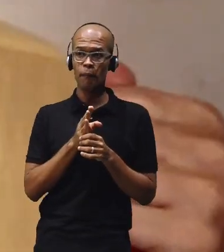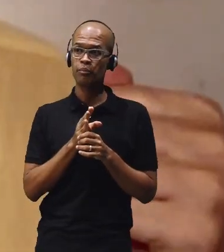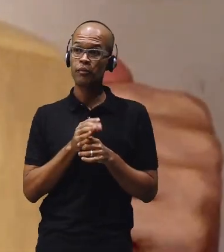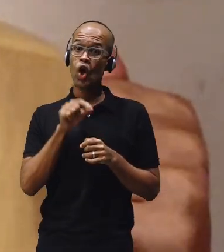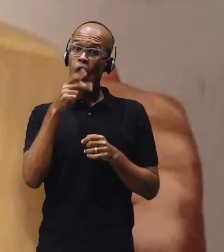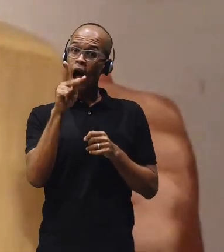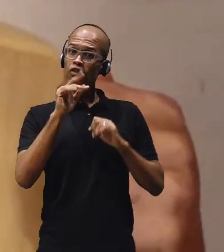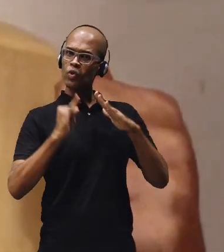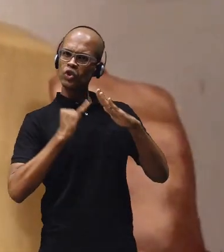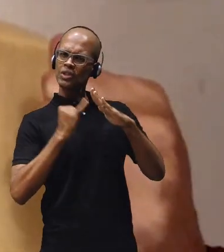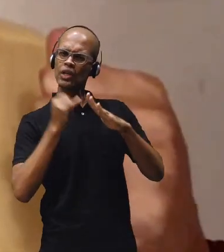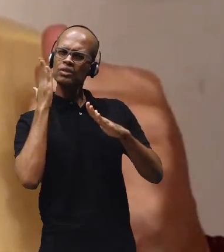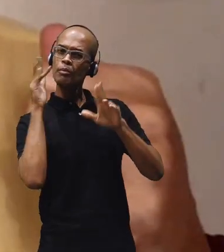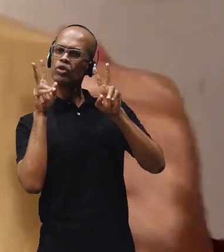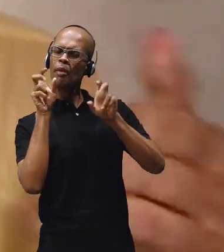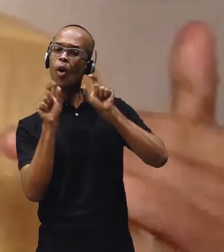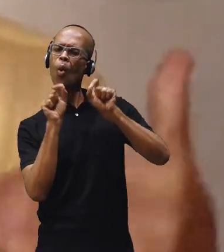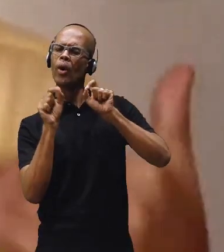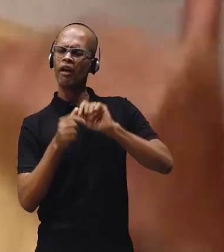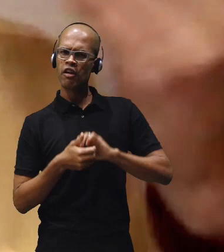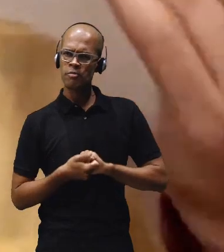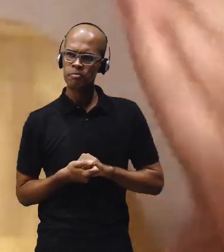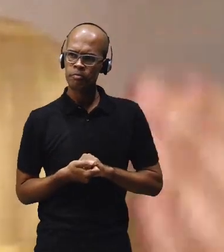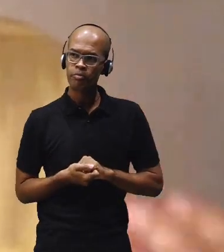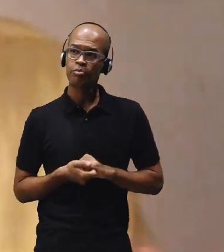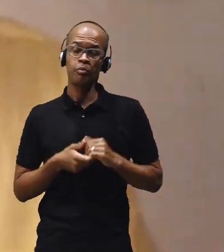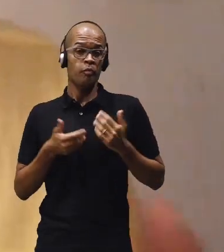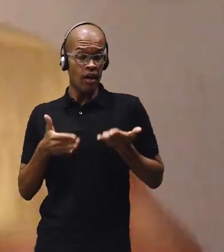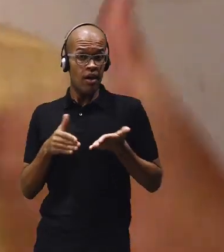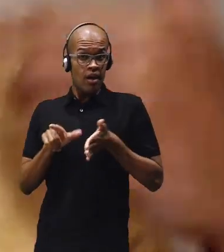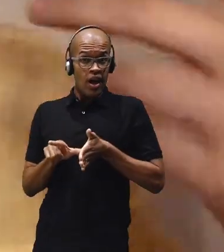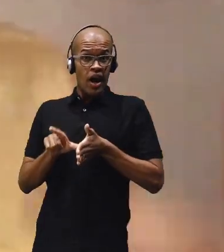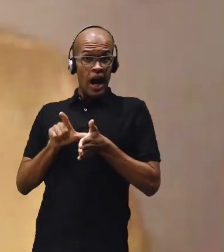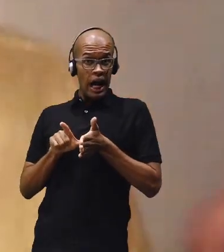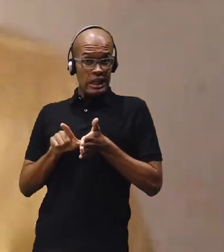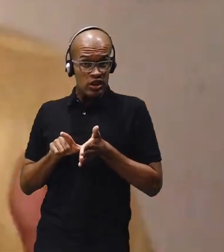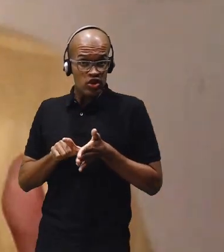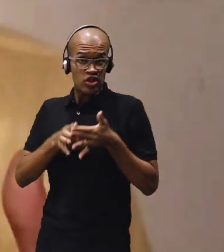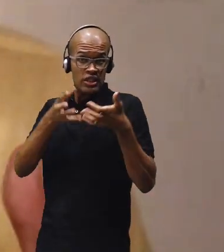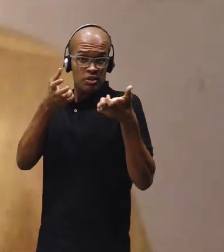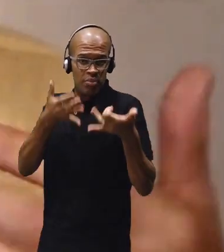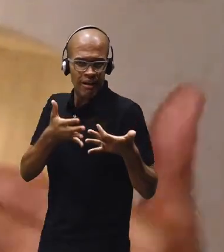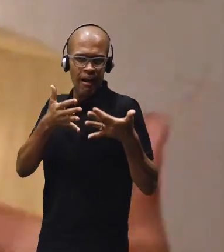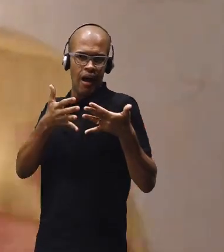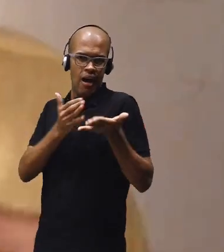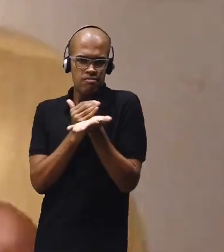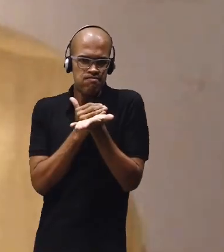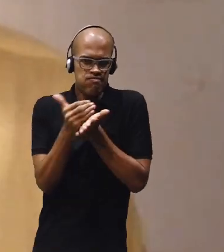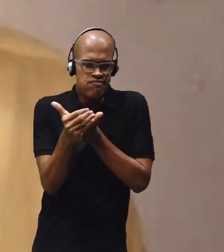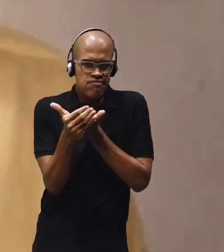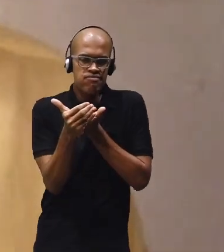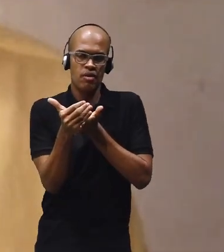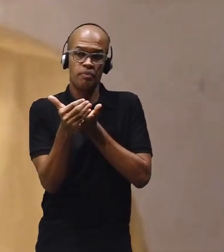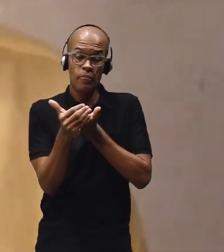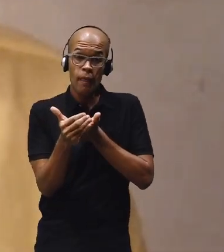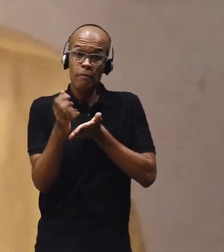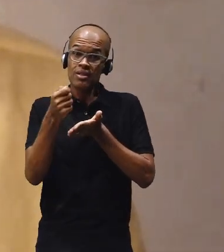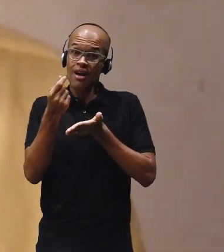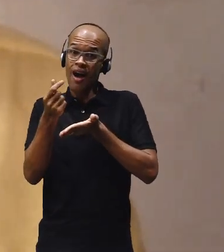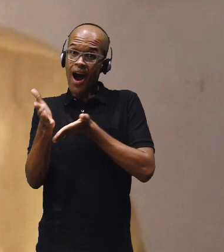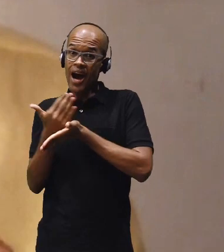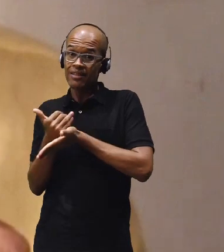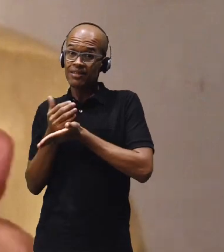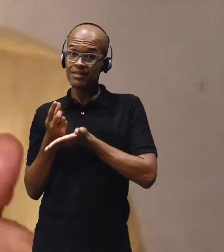a sua instituição sabe sobre isso? Então, antes de lançar iniciativas, que tal investir